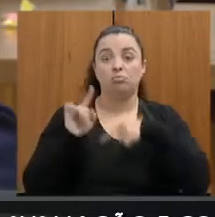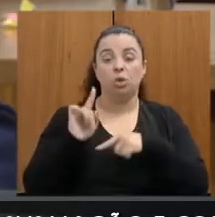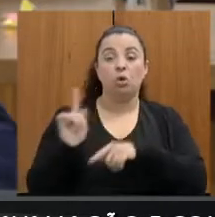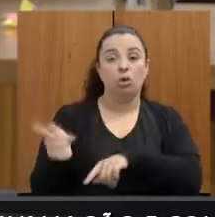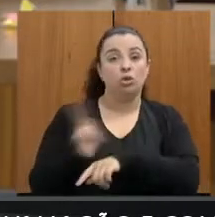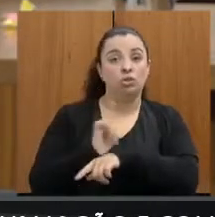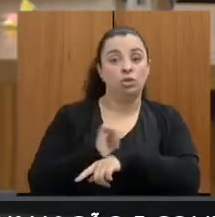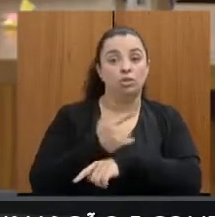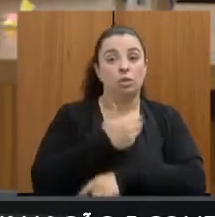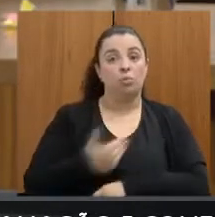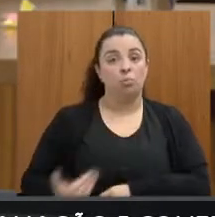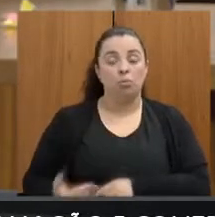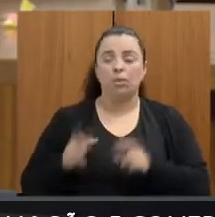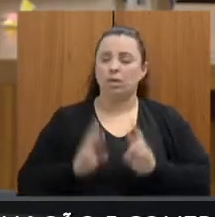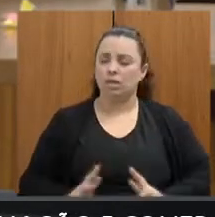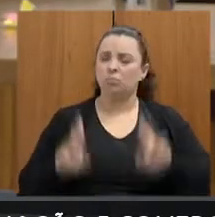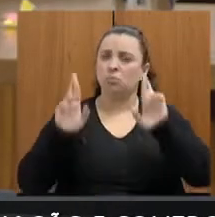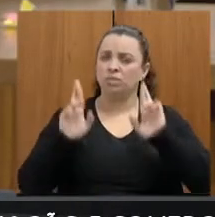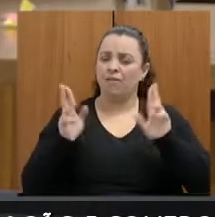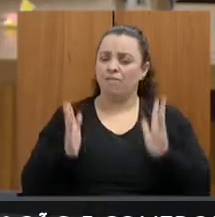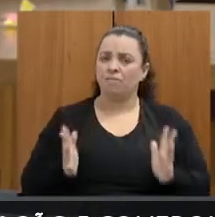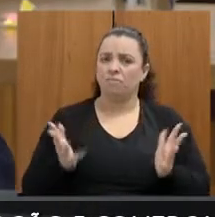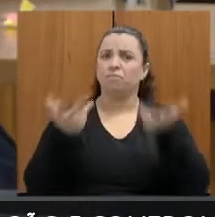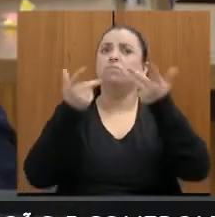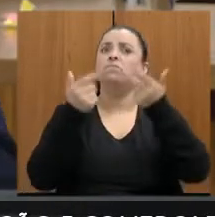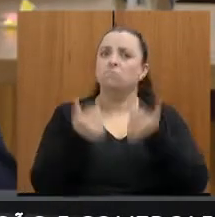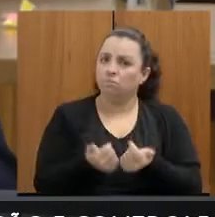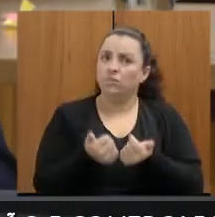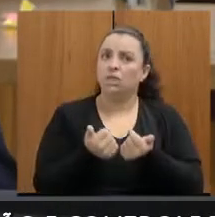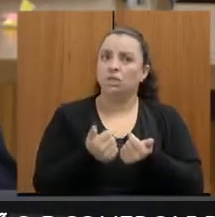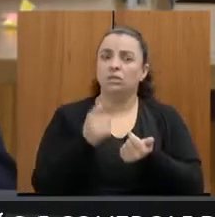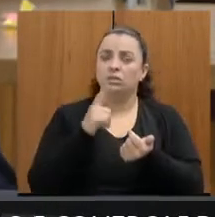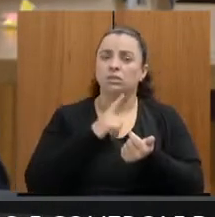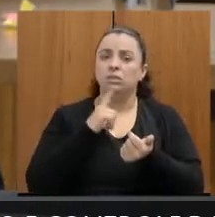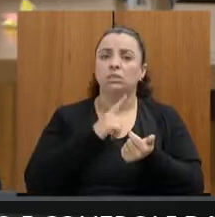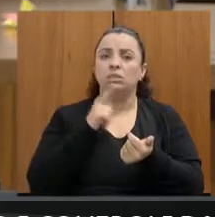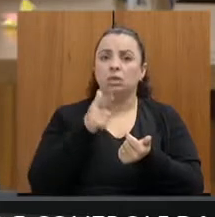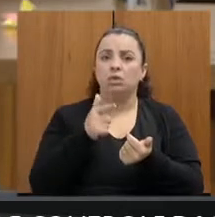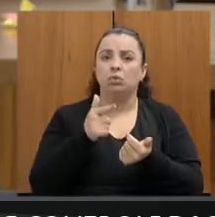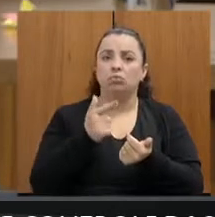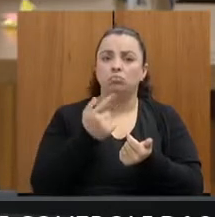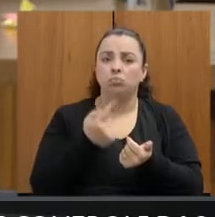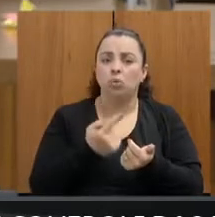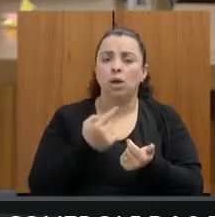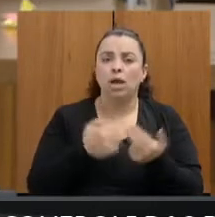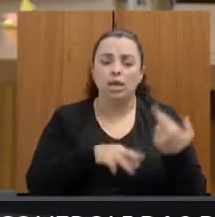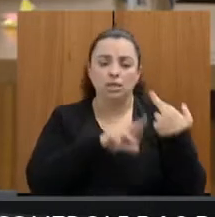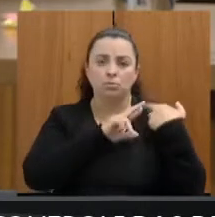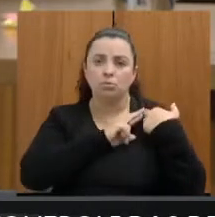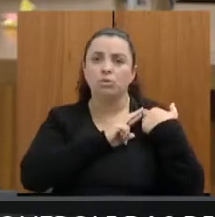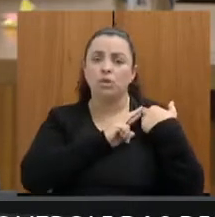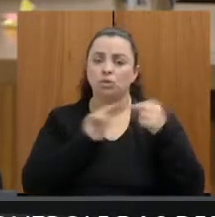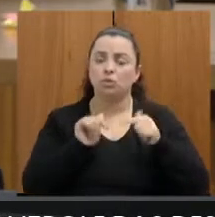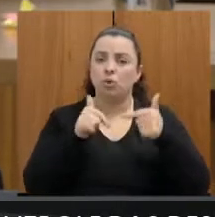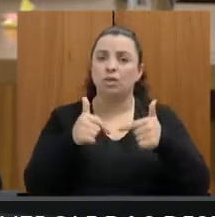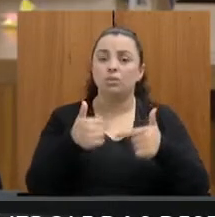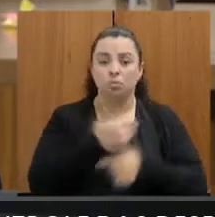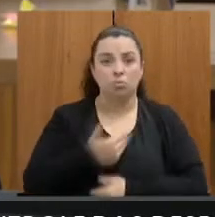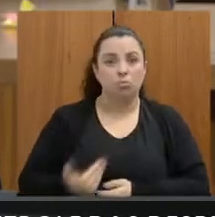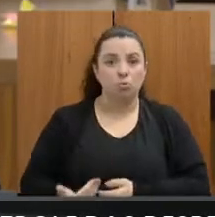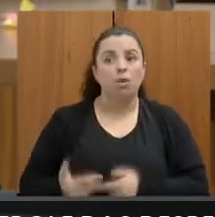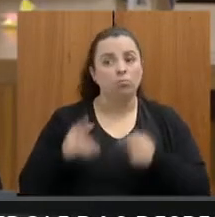responsável eficiente e trata realmente a coisa pública como como deve ser